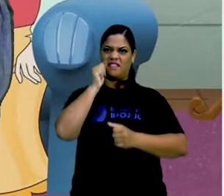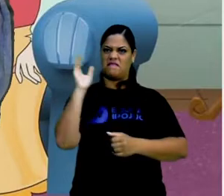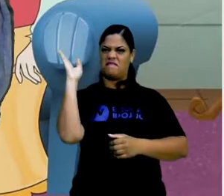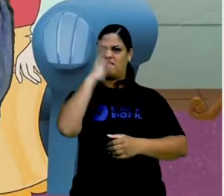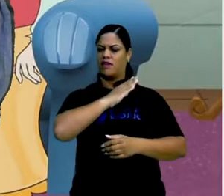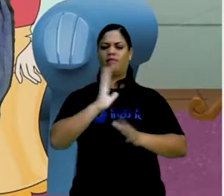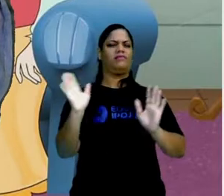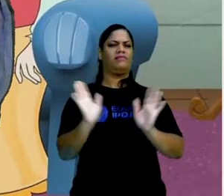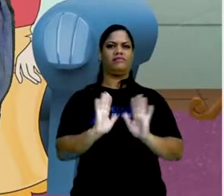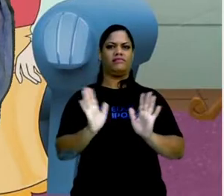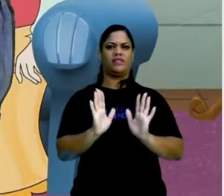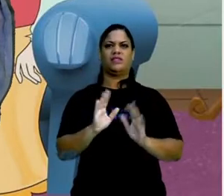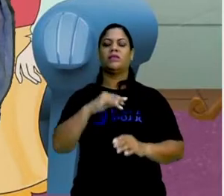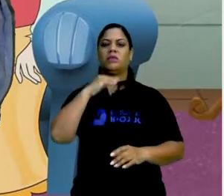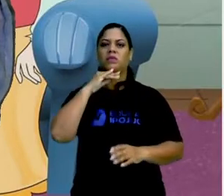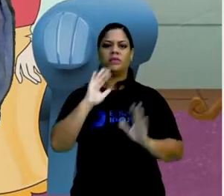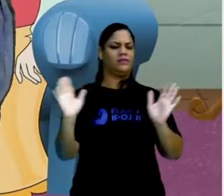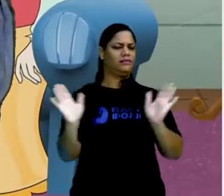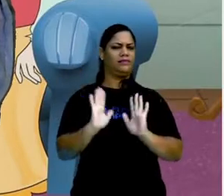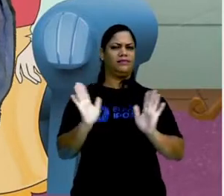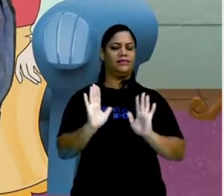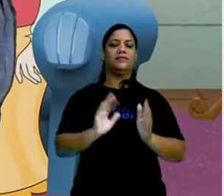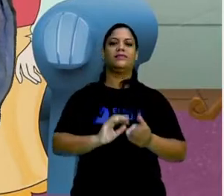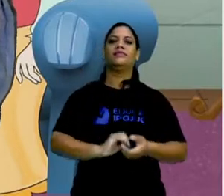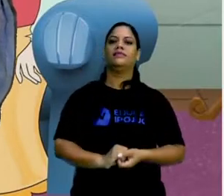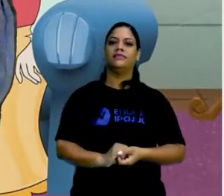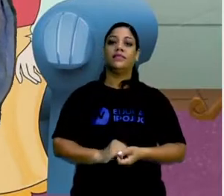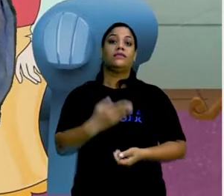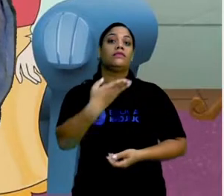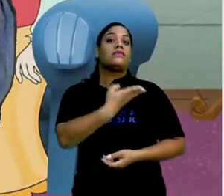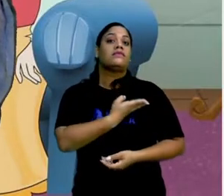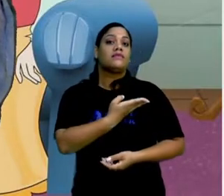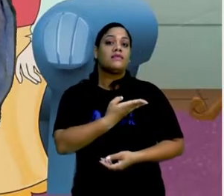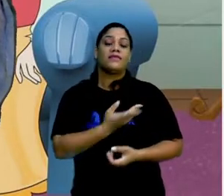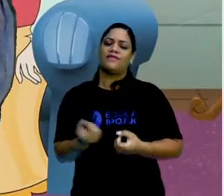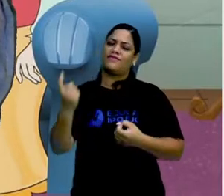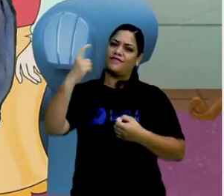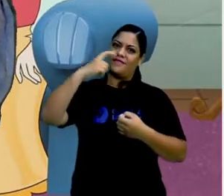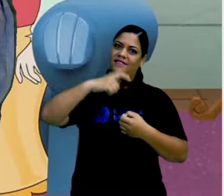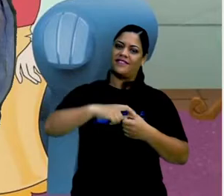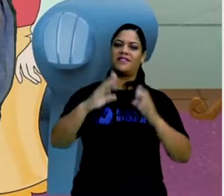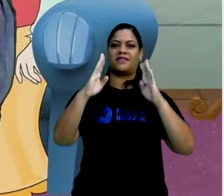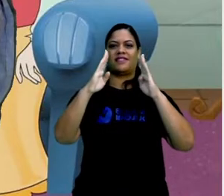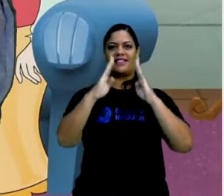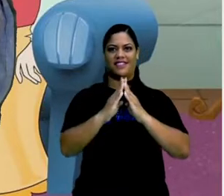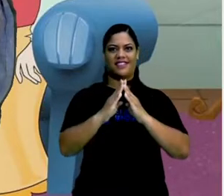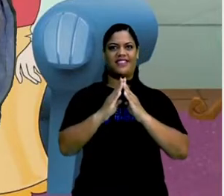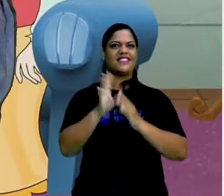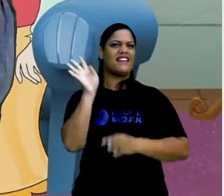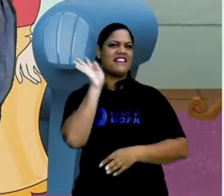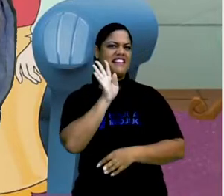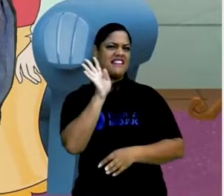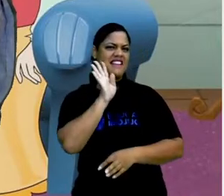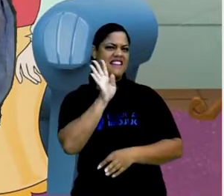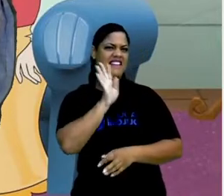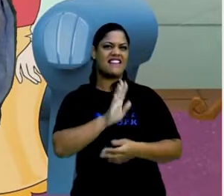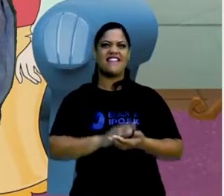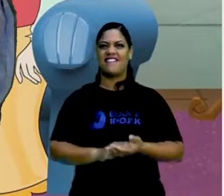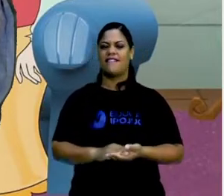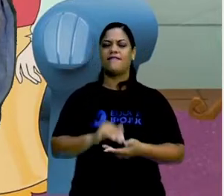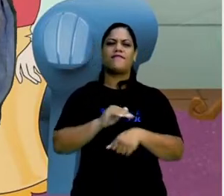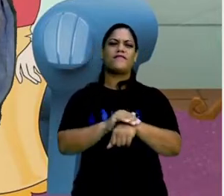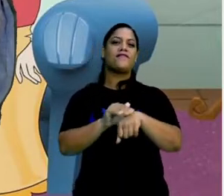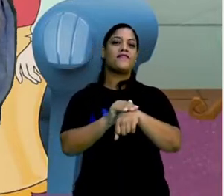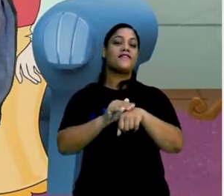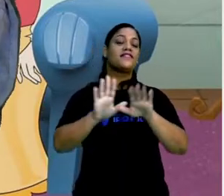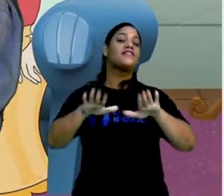neve má, cruel. Não é isso? E os amigos voltaram para casa. Olha que legal. E foram